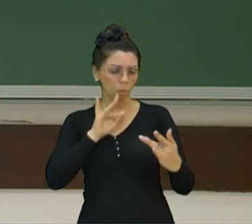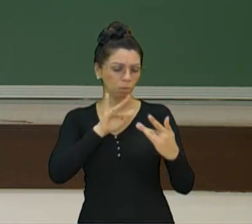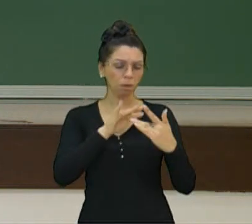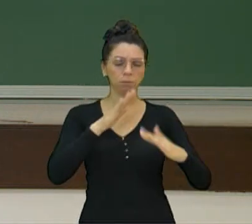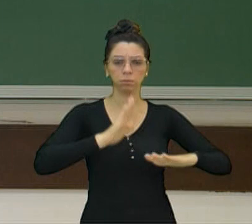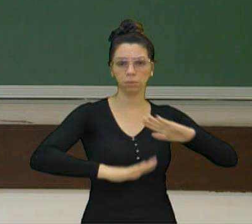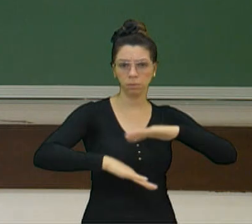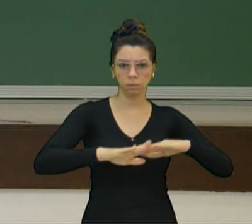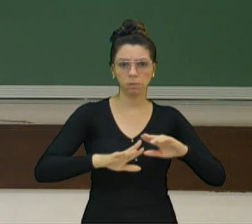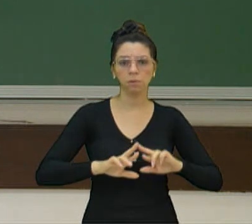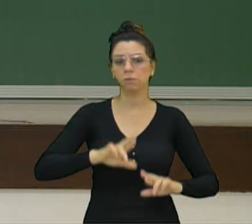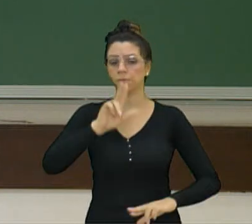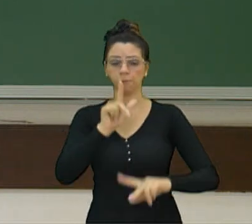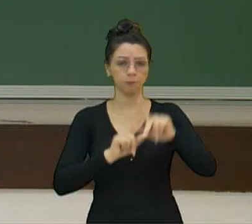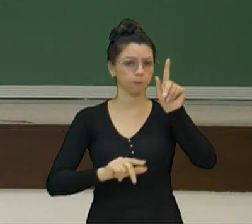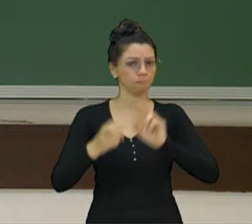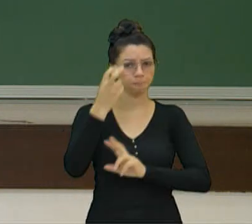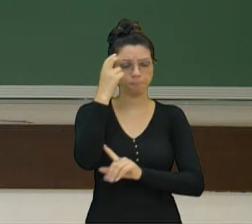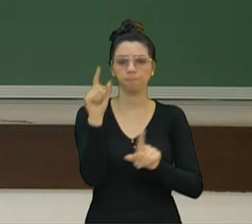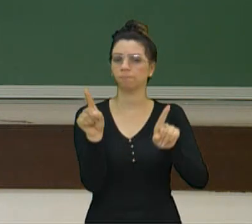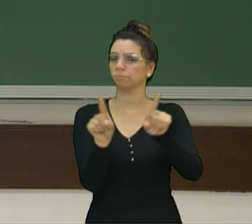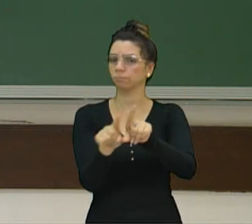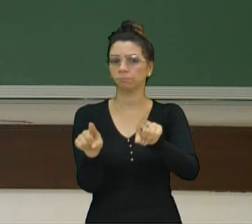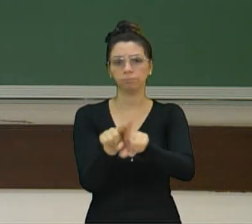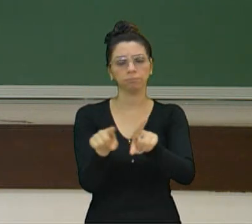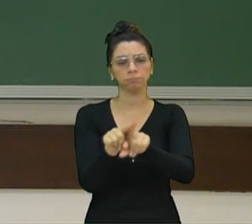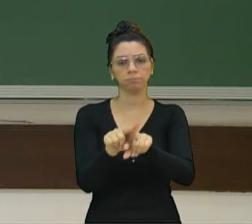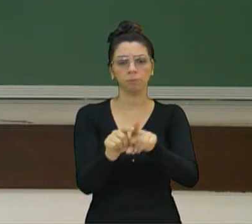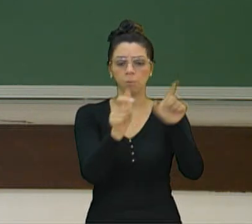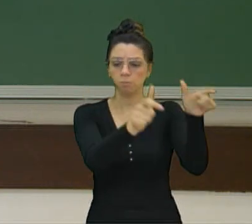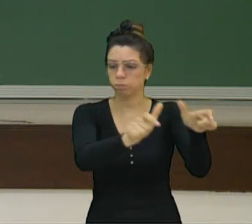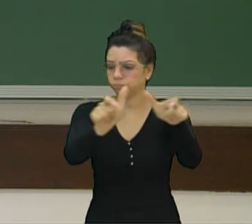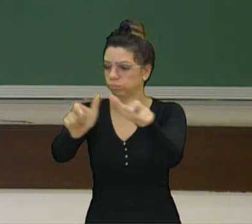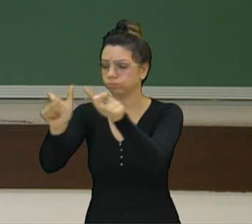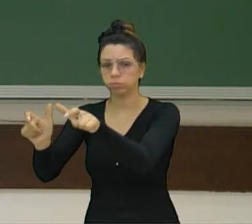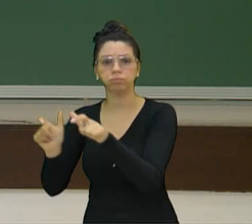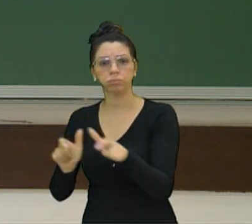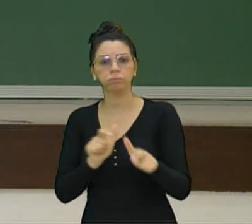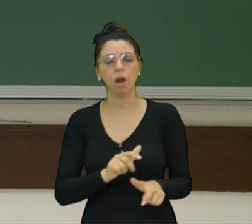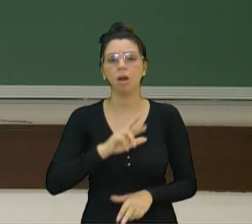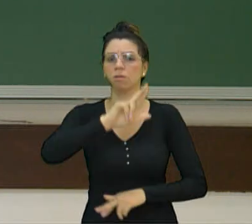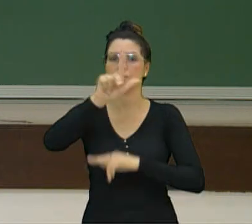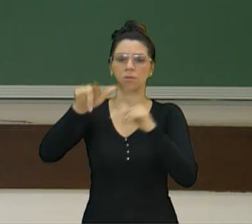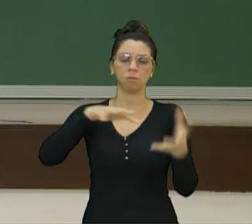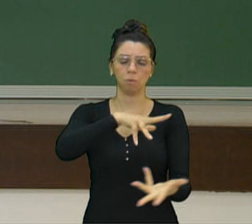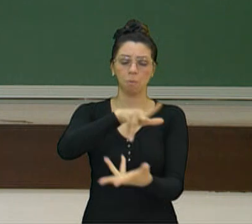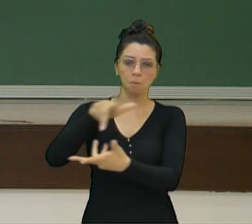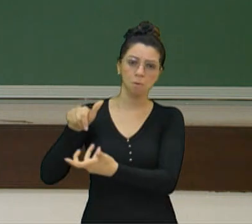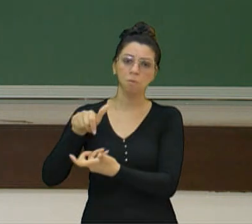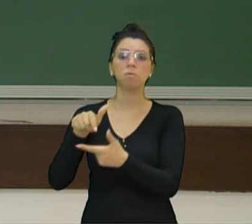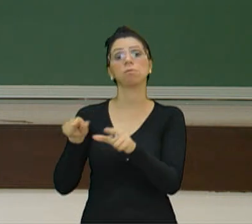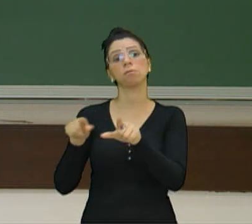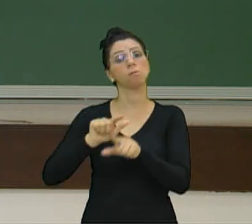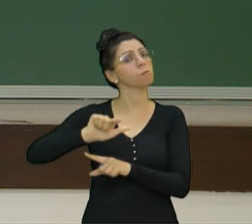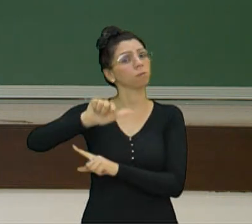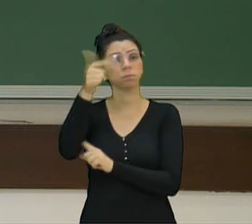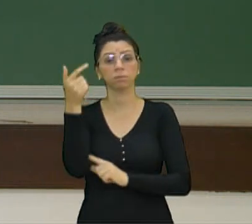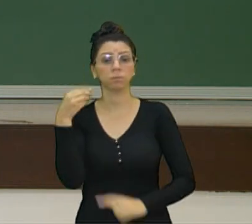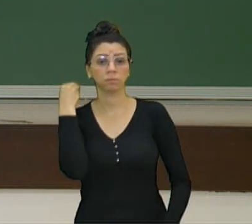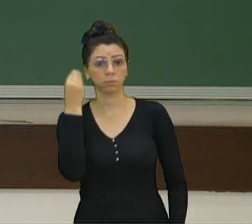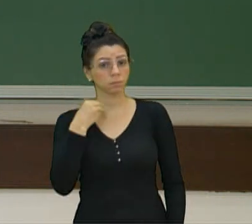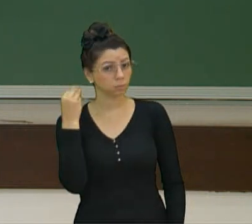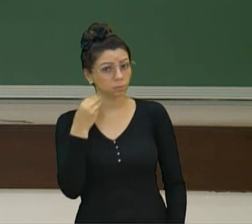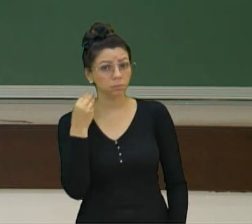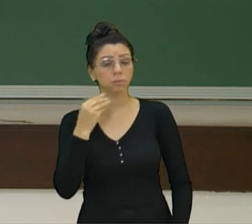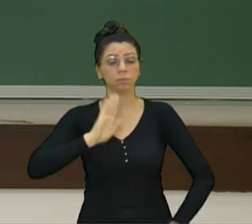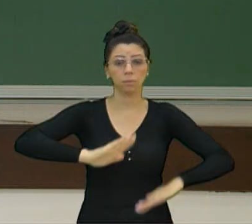mesmo tempo, diferentes outras culturas em diferentes lugares do mundo também tiveram outras experiências com tambores. E é